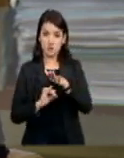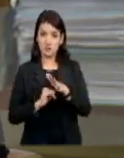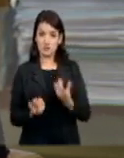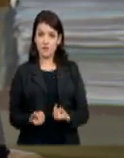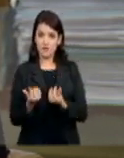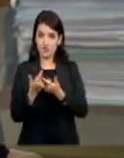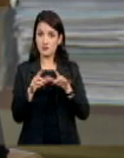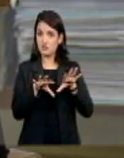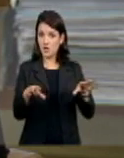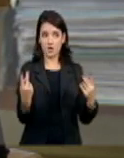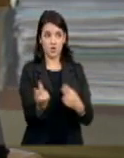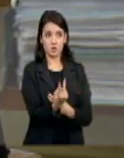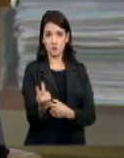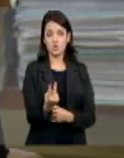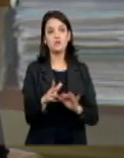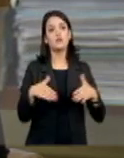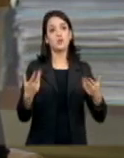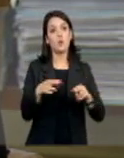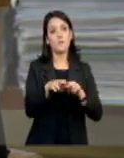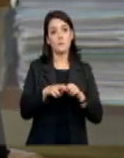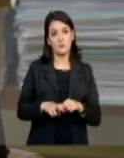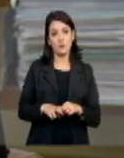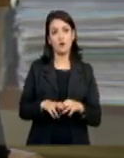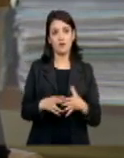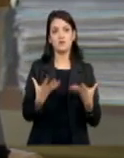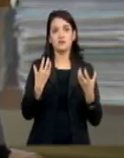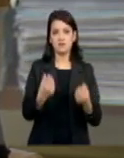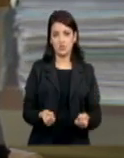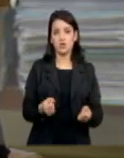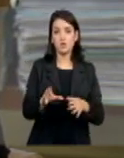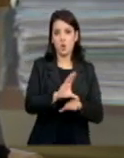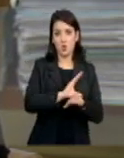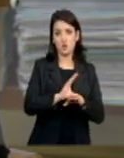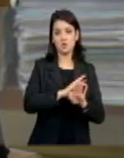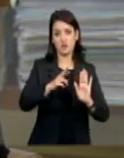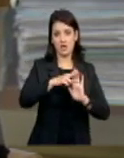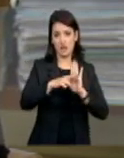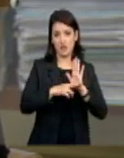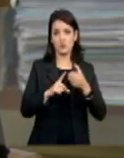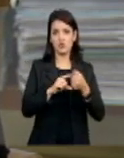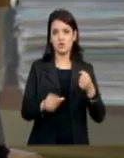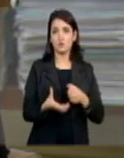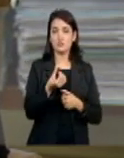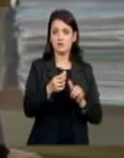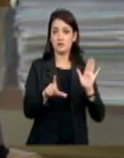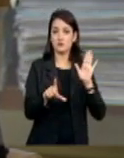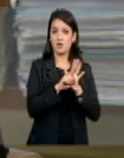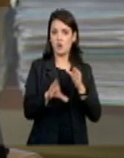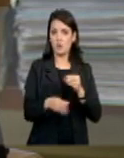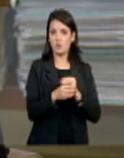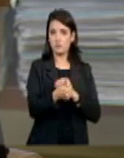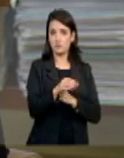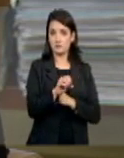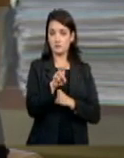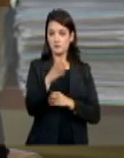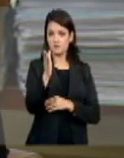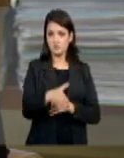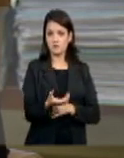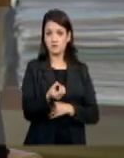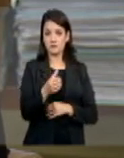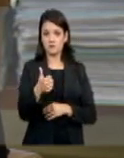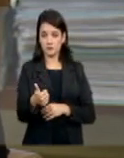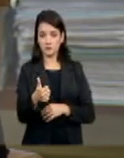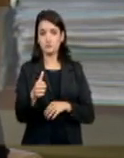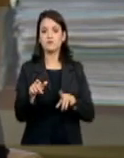entendeu constitucional a norma inscrita no artigo 6º da lei complementar 105 de 2001 em